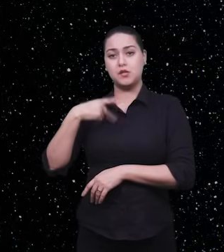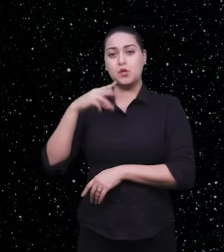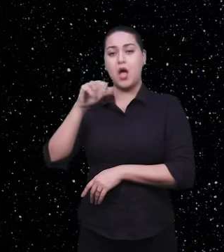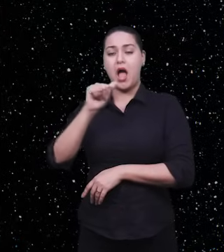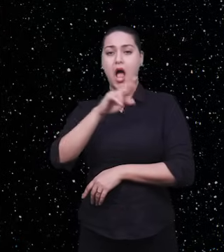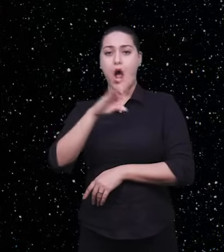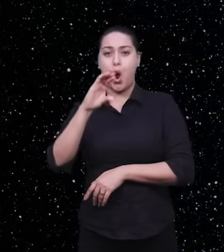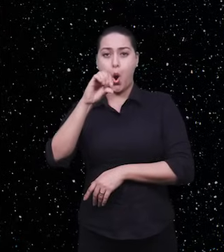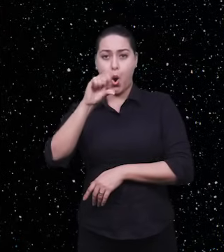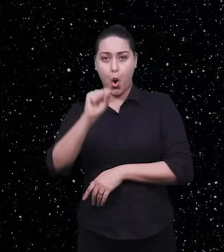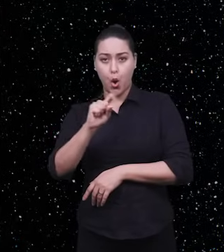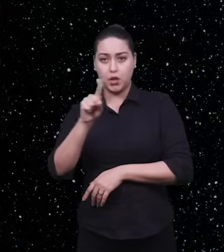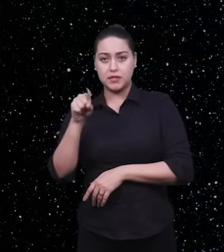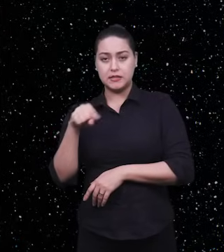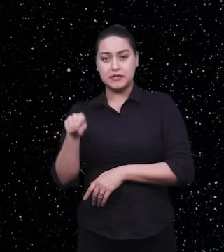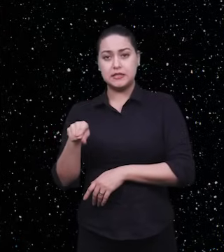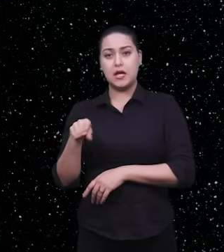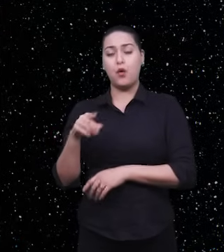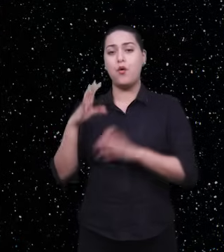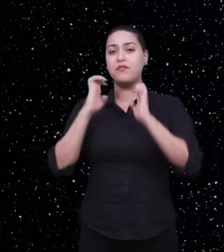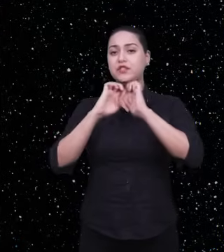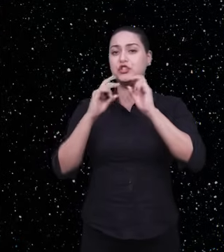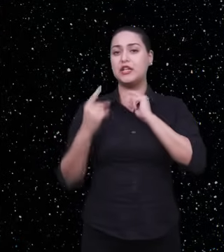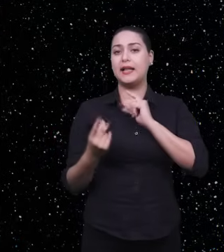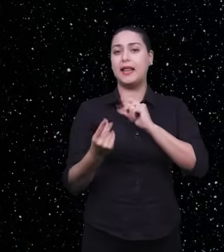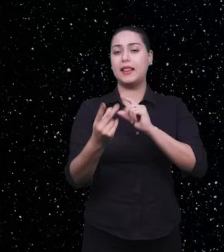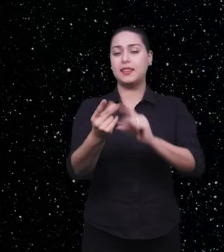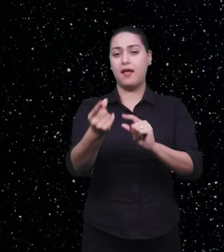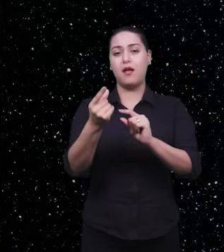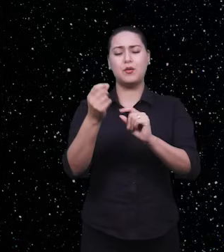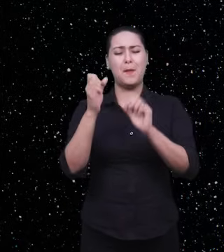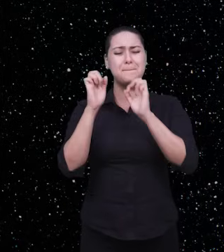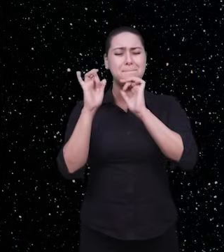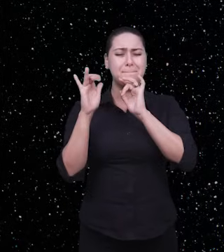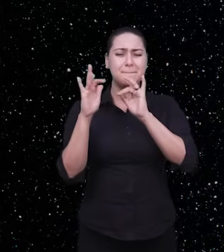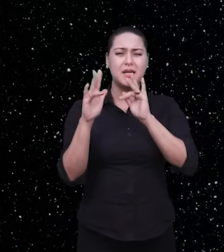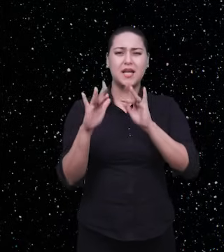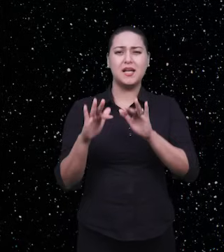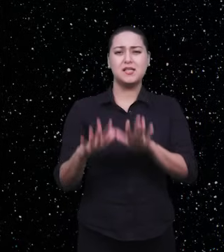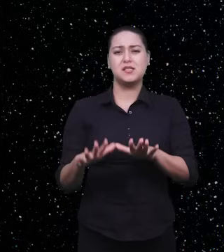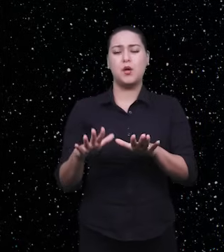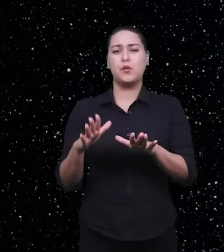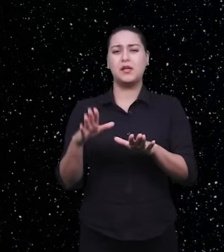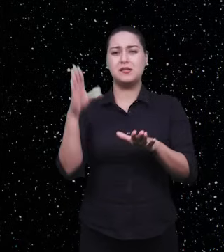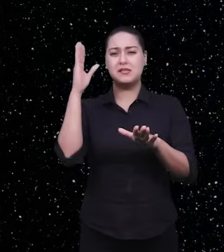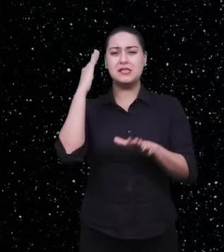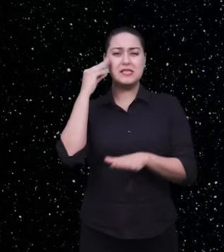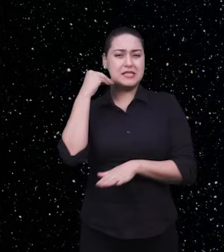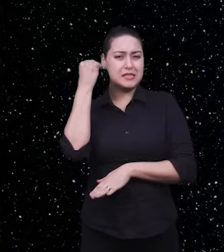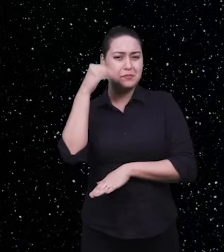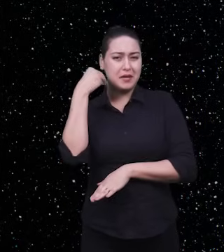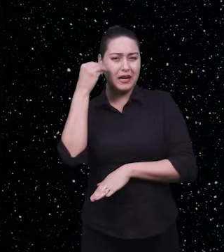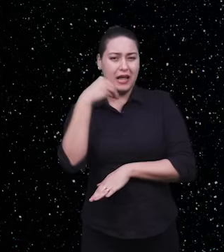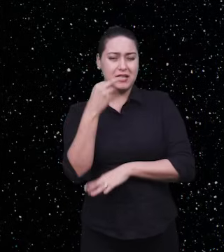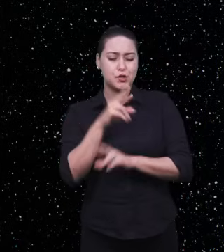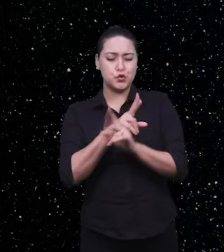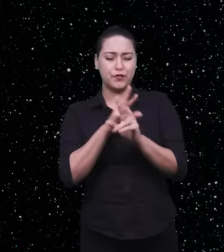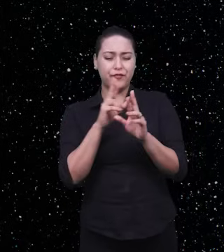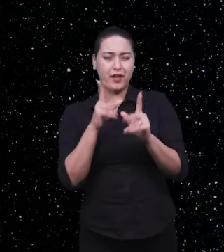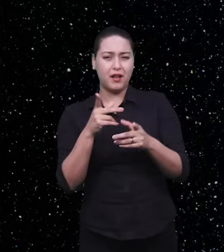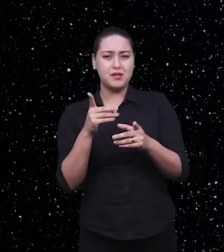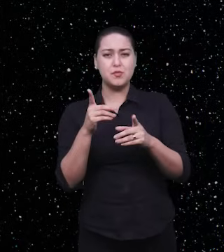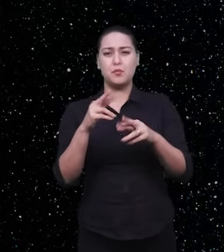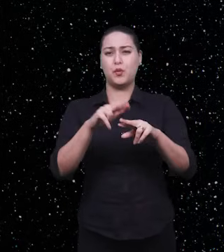pastor Amós. E o Evangelho Eterno para nós tem sido uma grande bênção. Nós temos adquirido experiências através